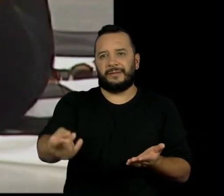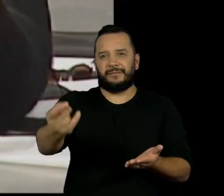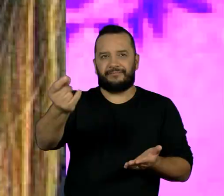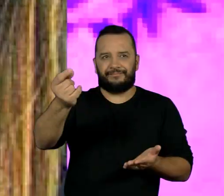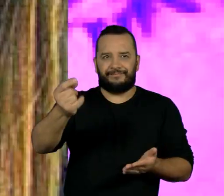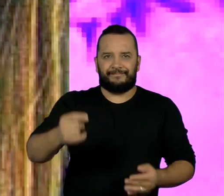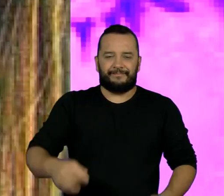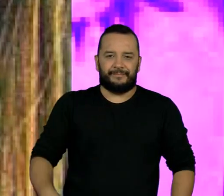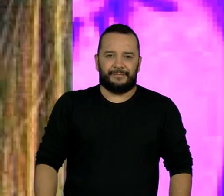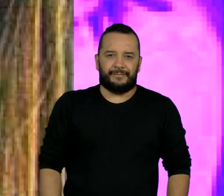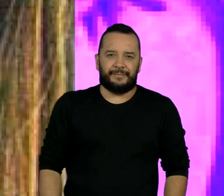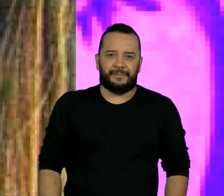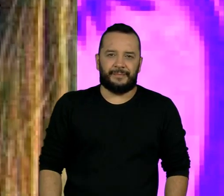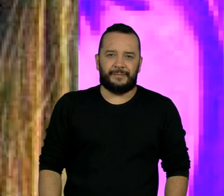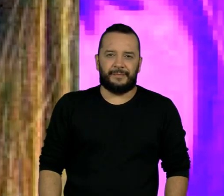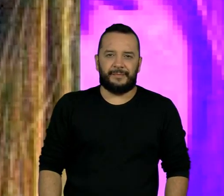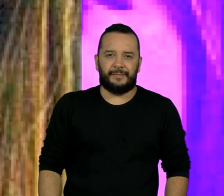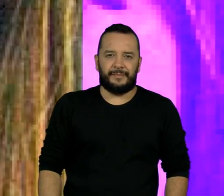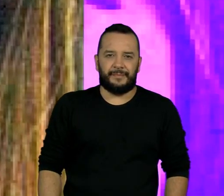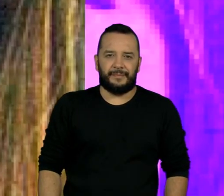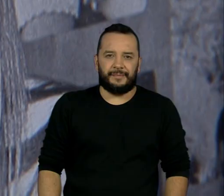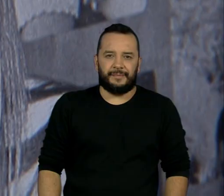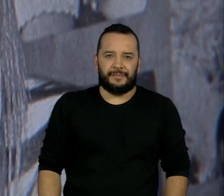um dia eu quero ser índio,